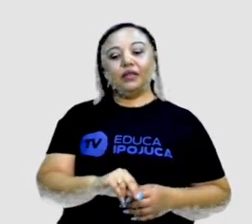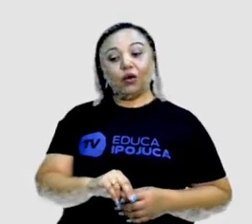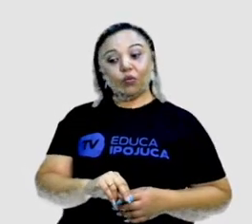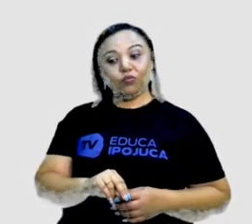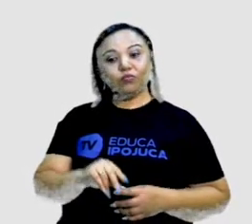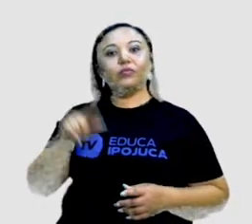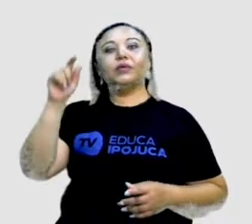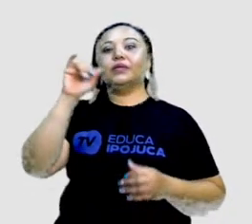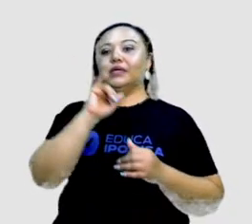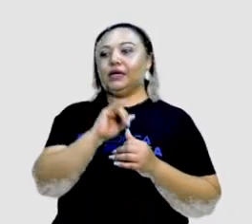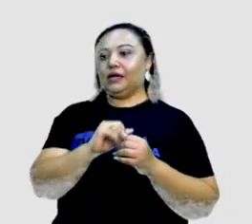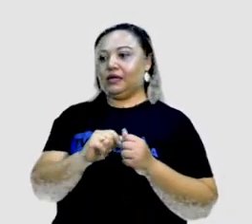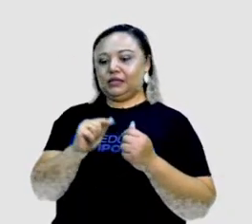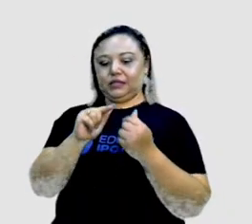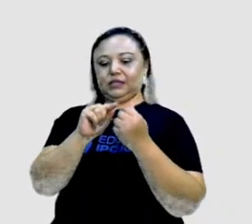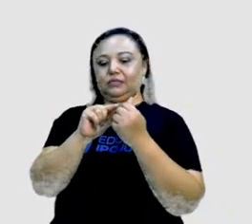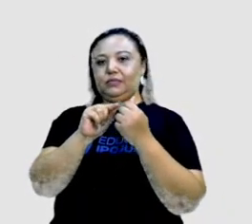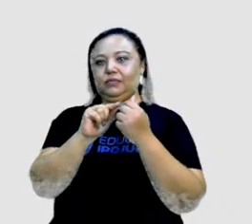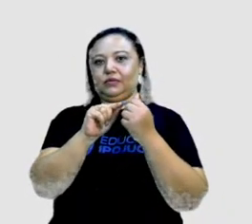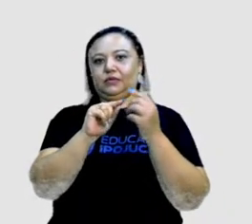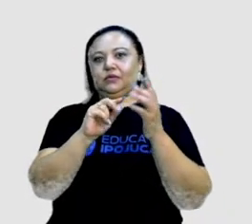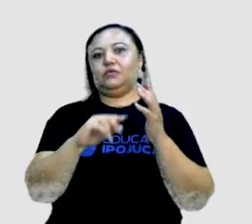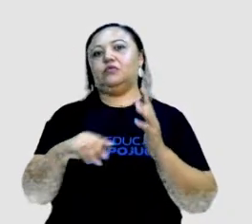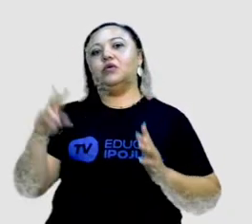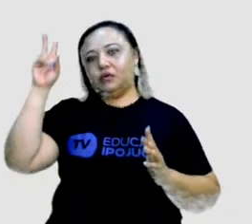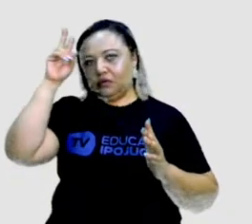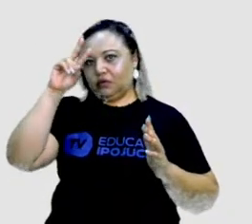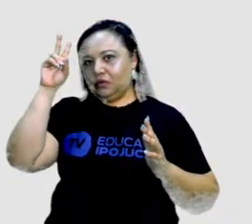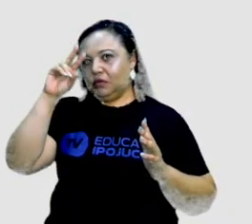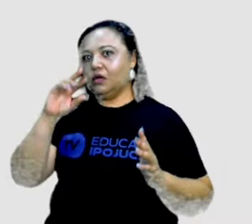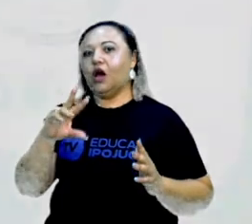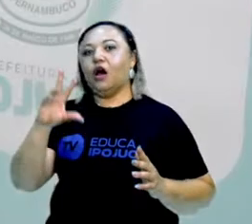avó. Então, isso são elementos, não é, gente, de